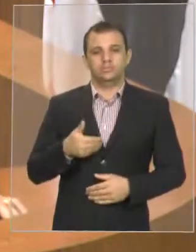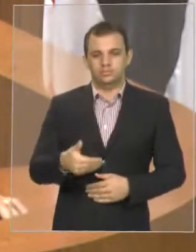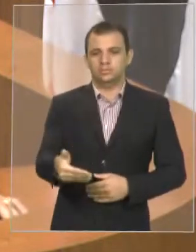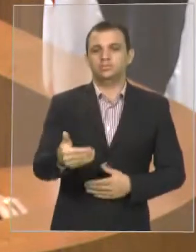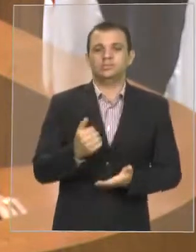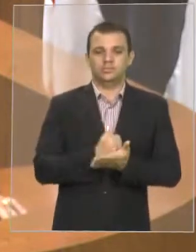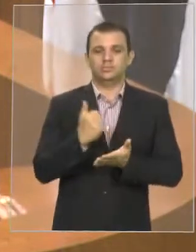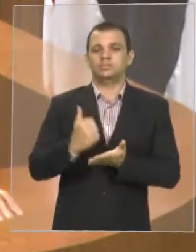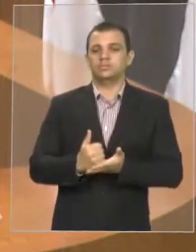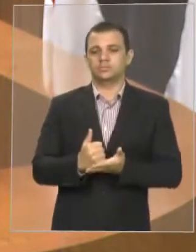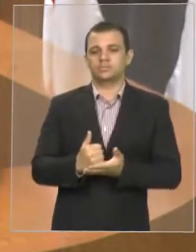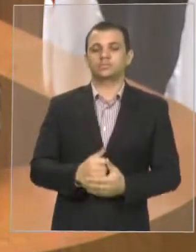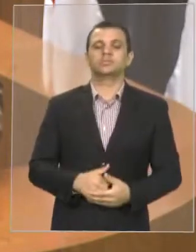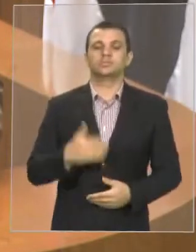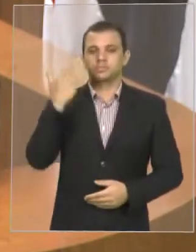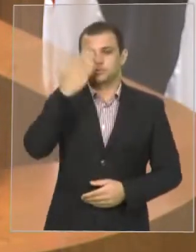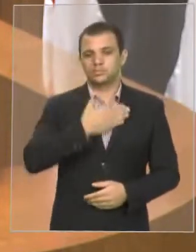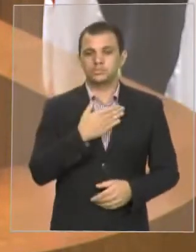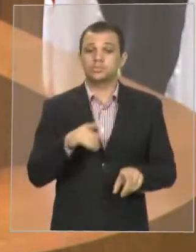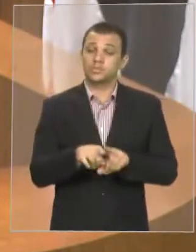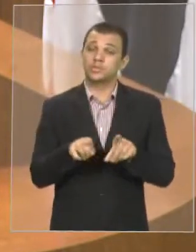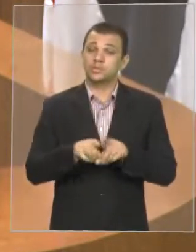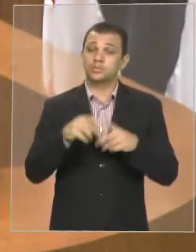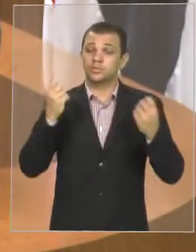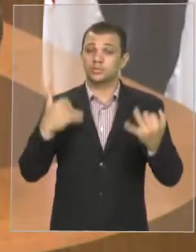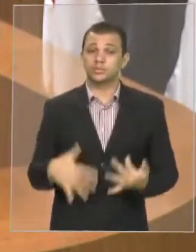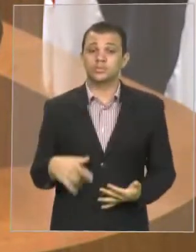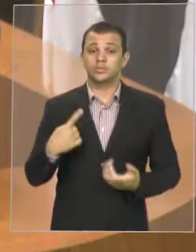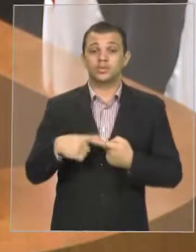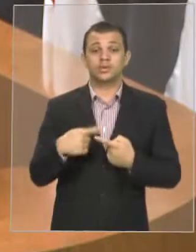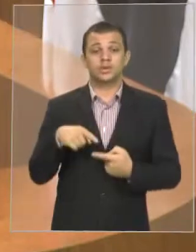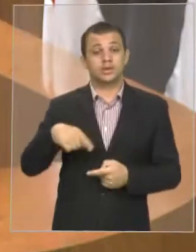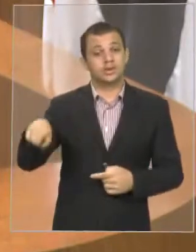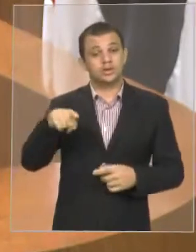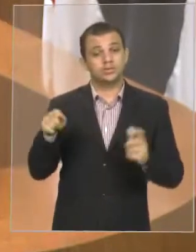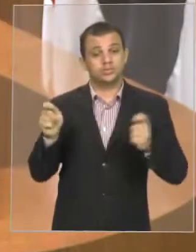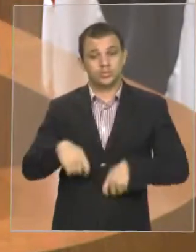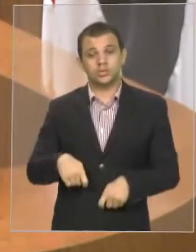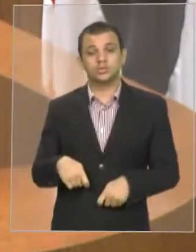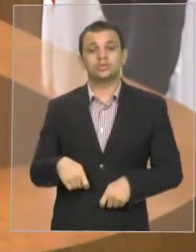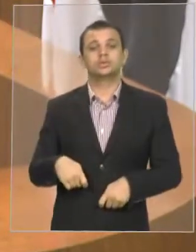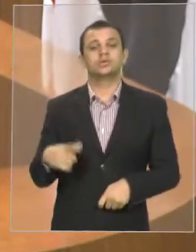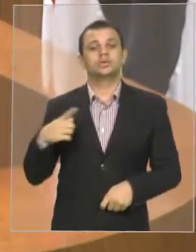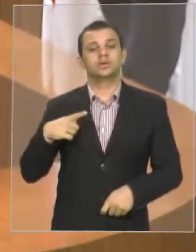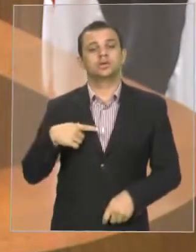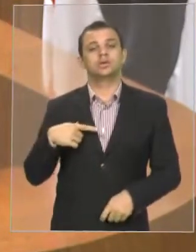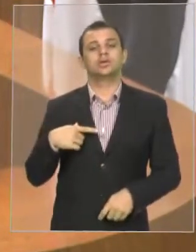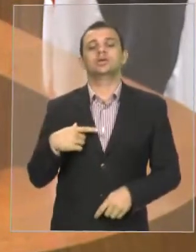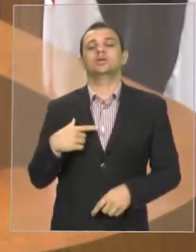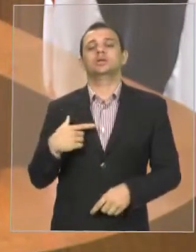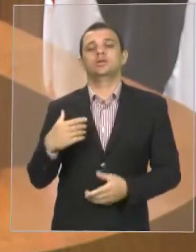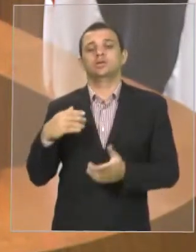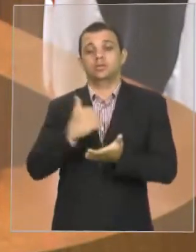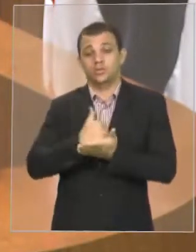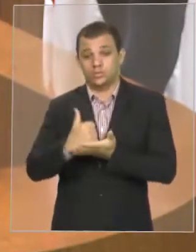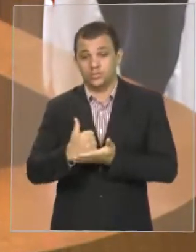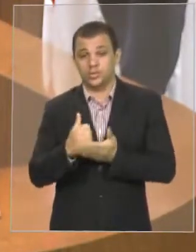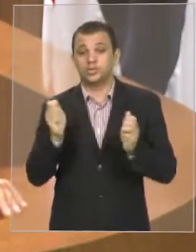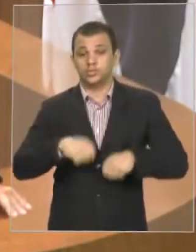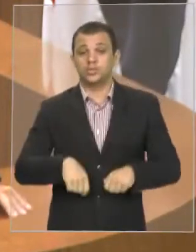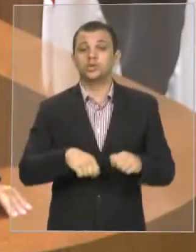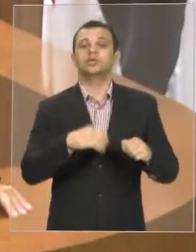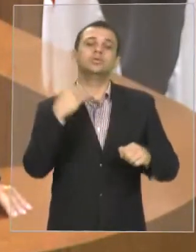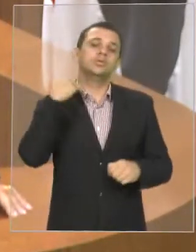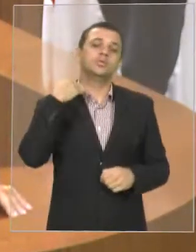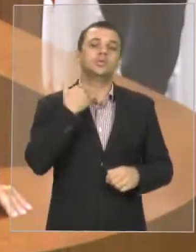fiz referência, vão servir para que eles possam buscar os financiamentos, possam fazer, de